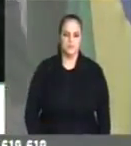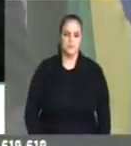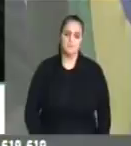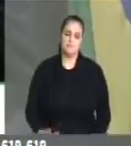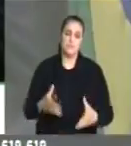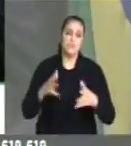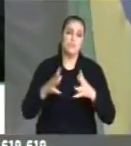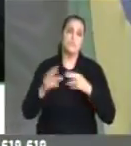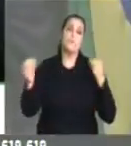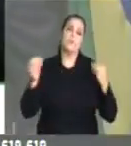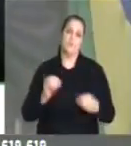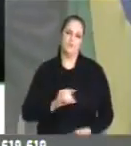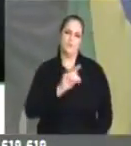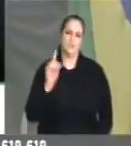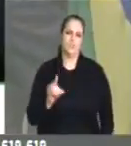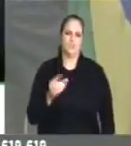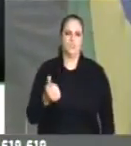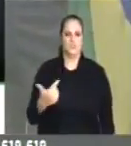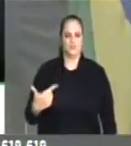Eu